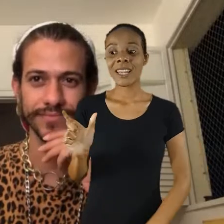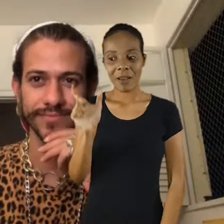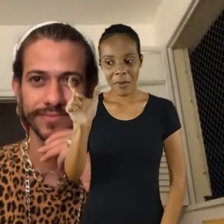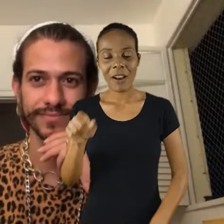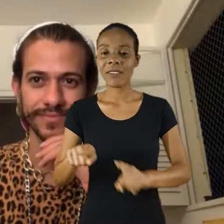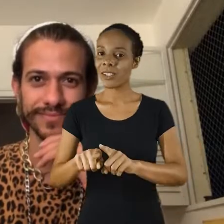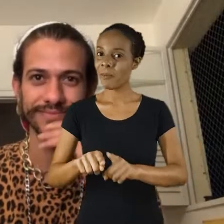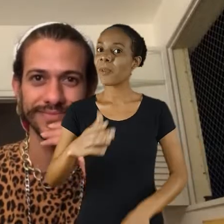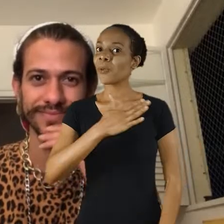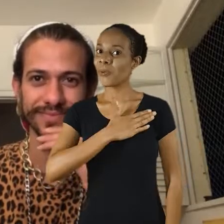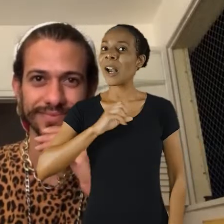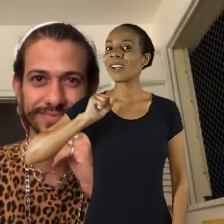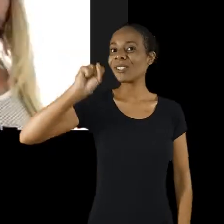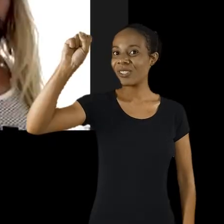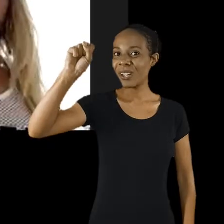Jazz.